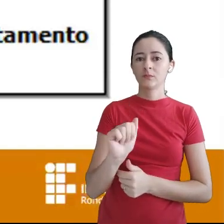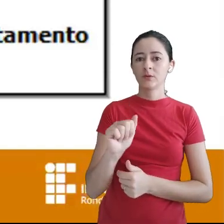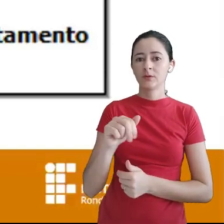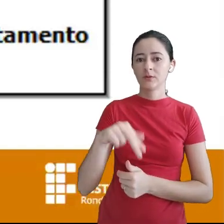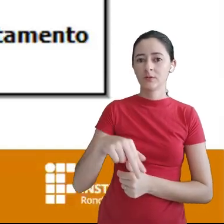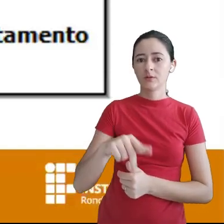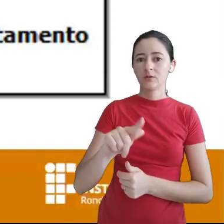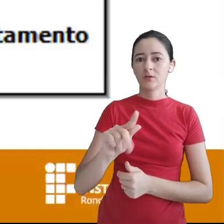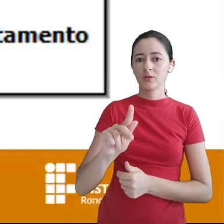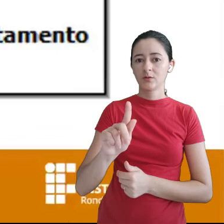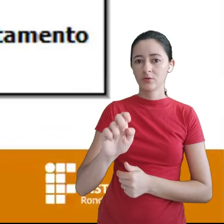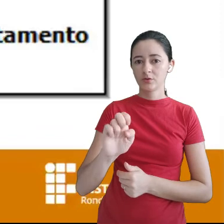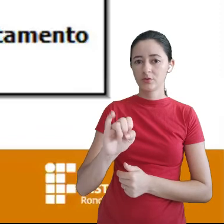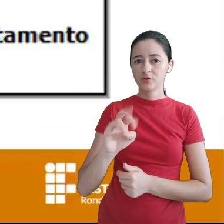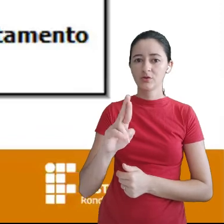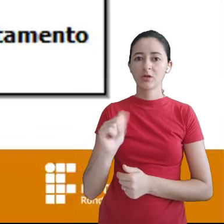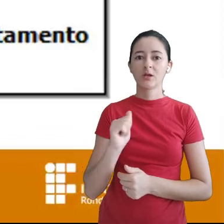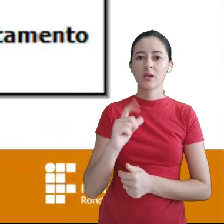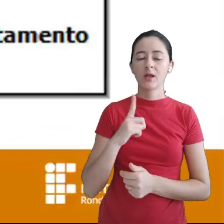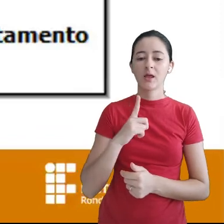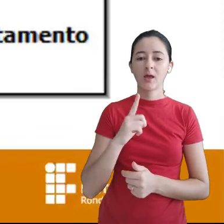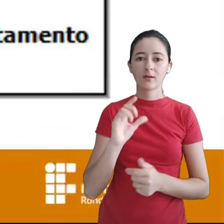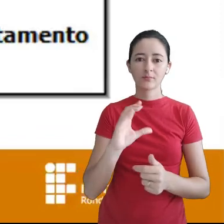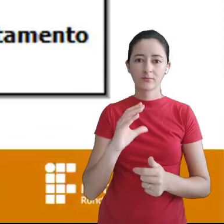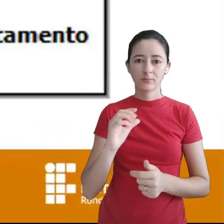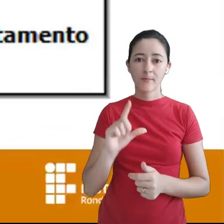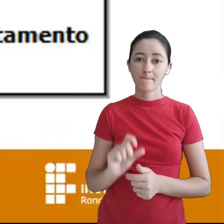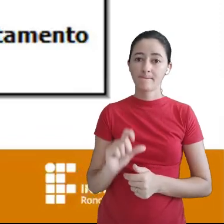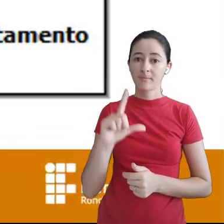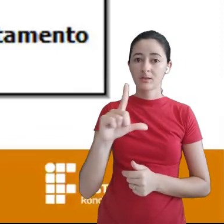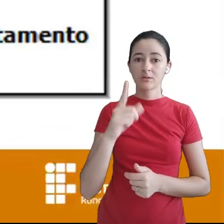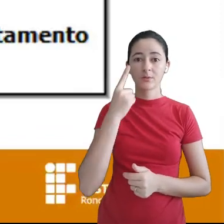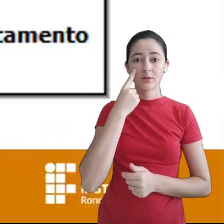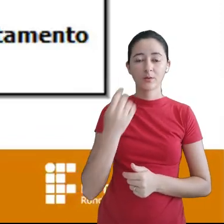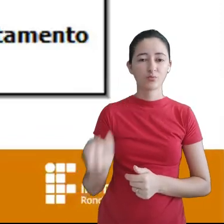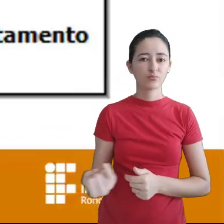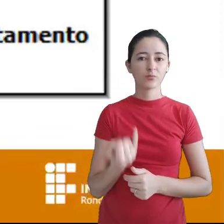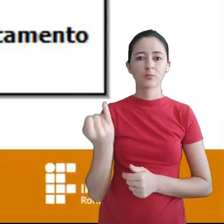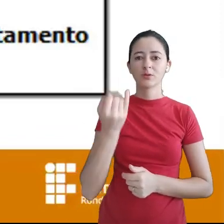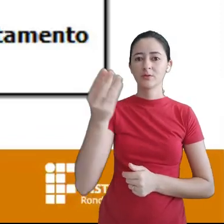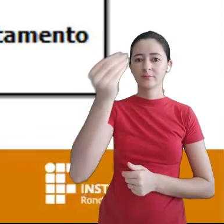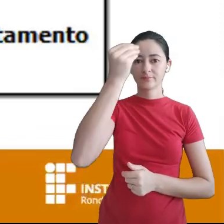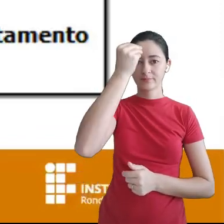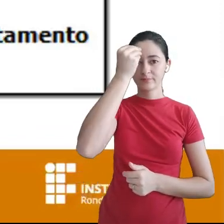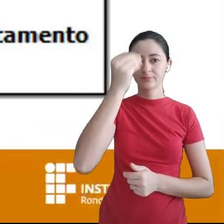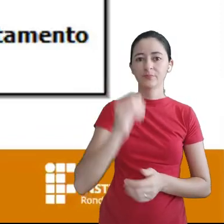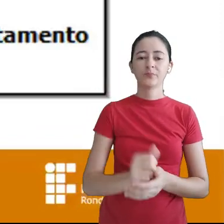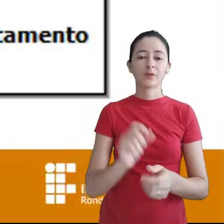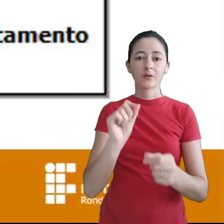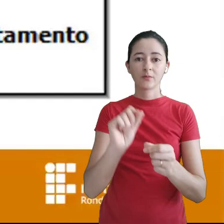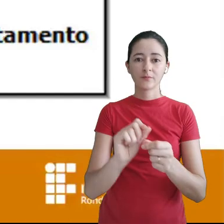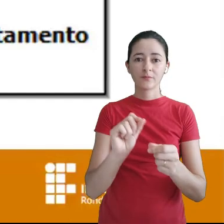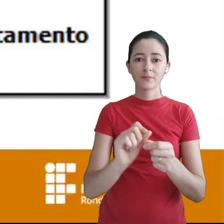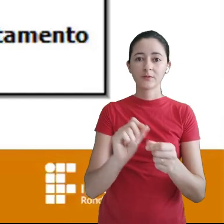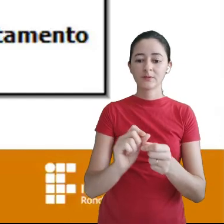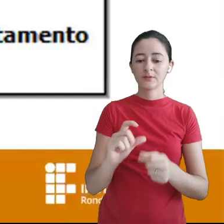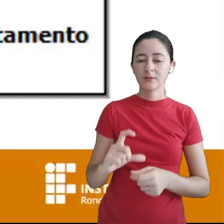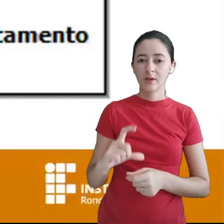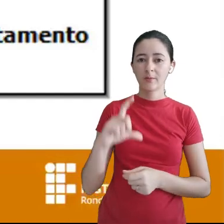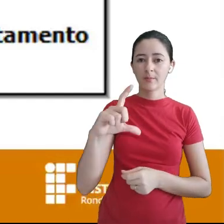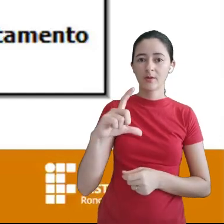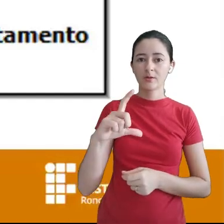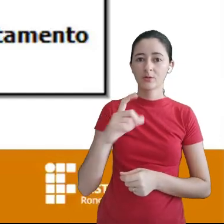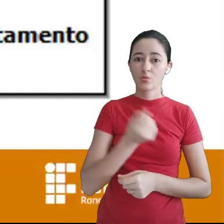relacionamento, é a cardinalidade máxima. Então, a cardinalidade máxima é muito importante. Não esqueçam disso.